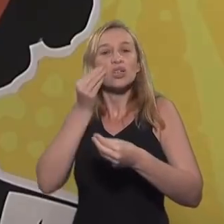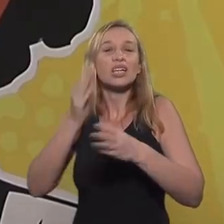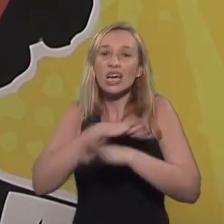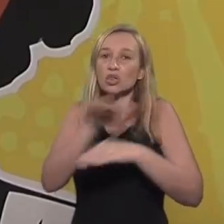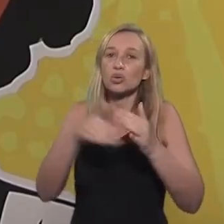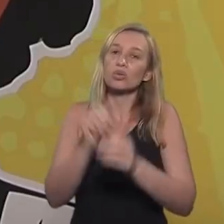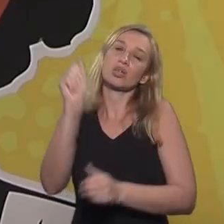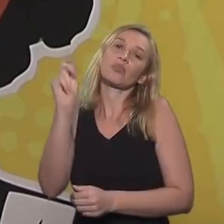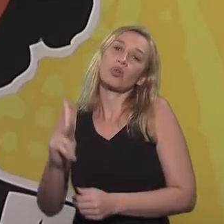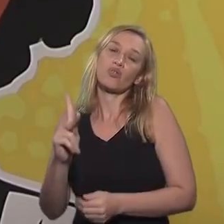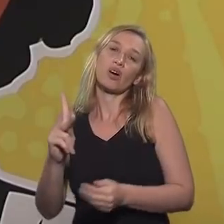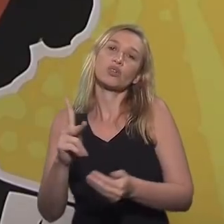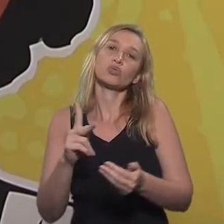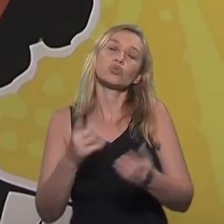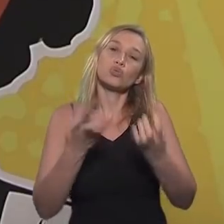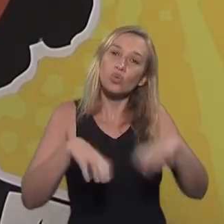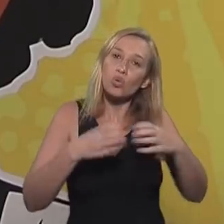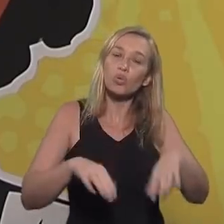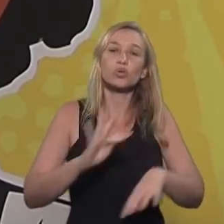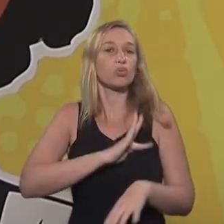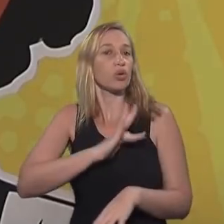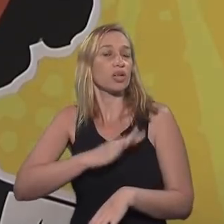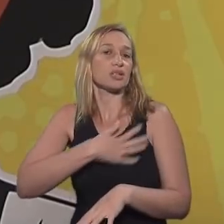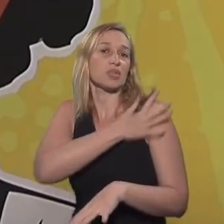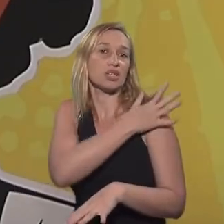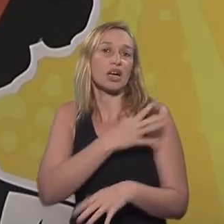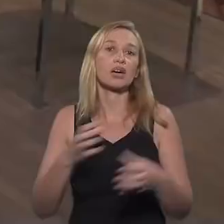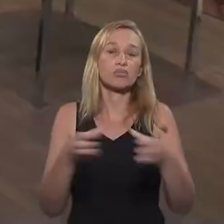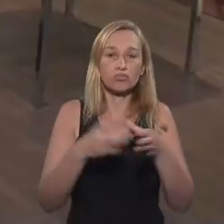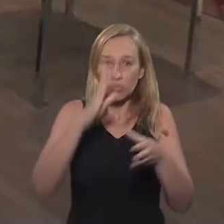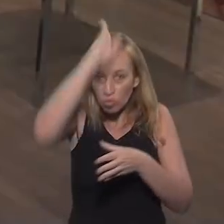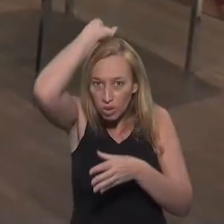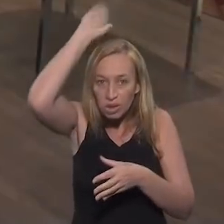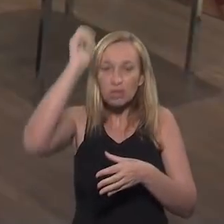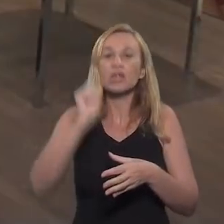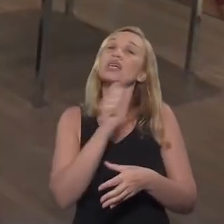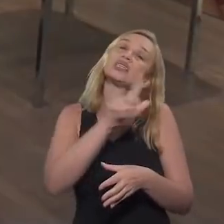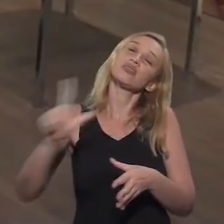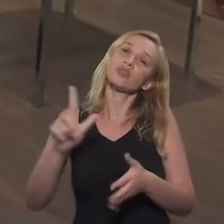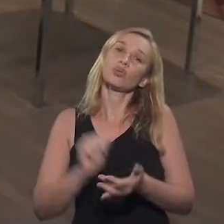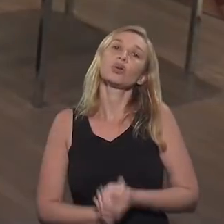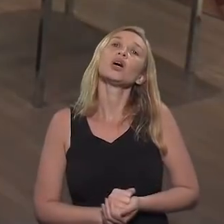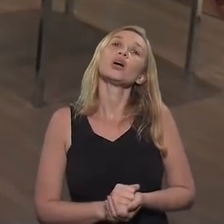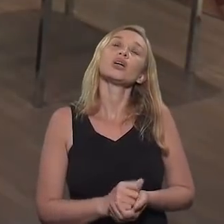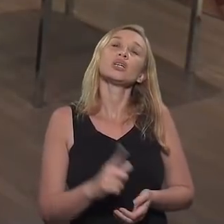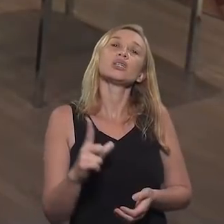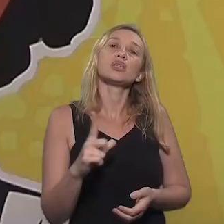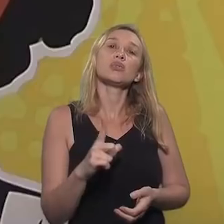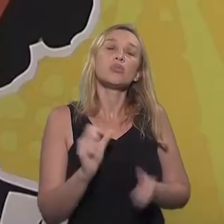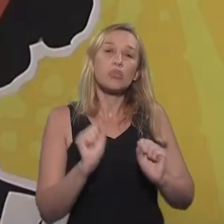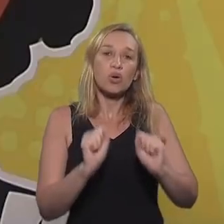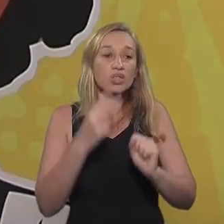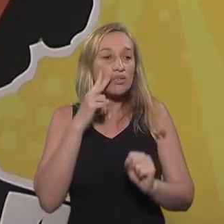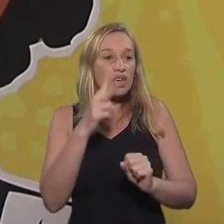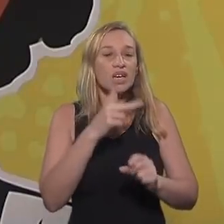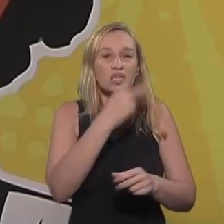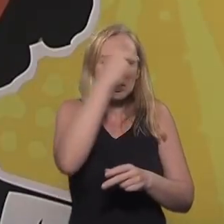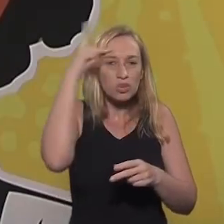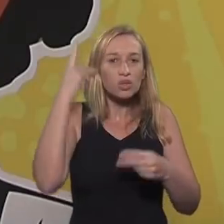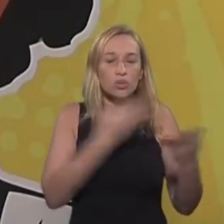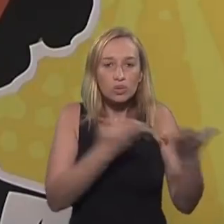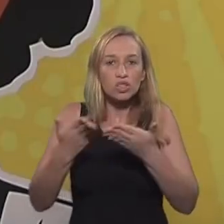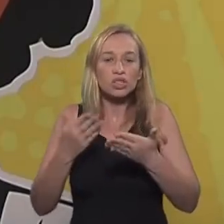para todos os aprovados no concurso da Polícia Militar e Civil e Bombeiro, para que a gente possa ter essas